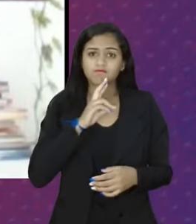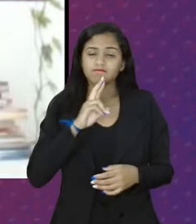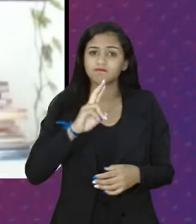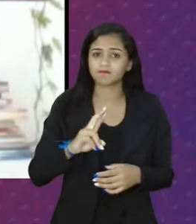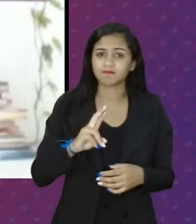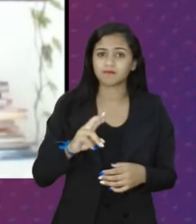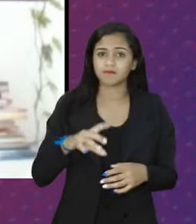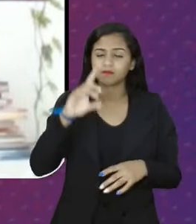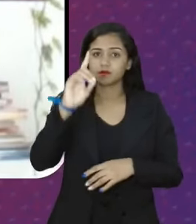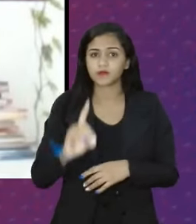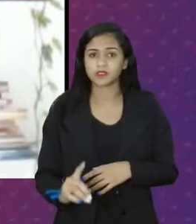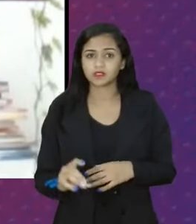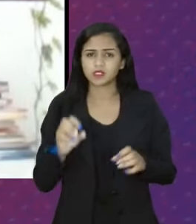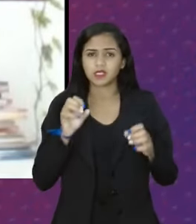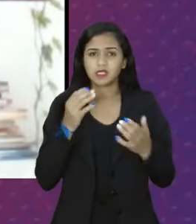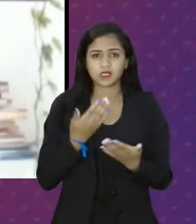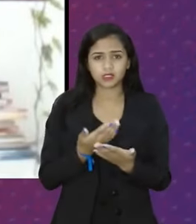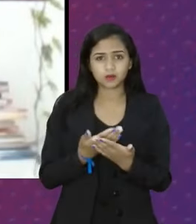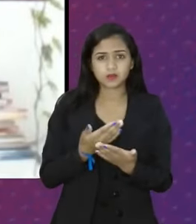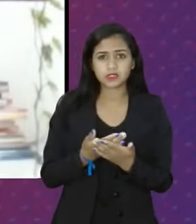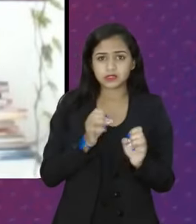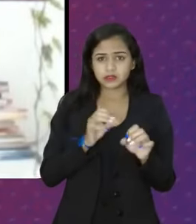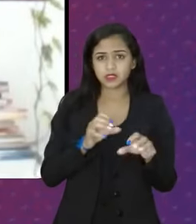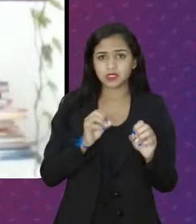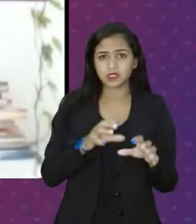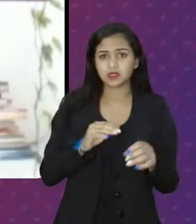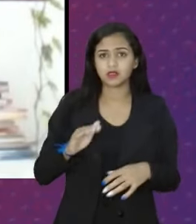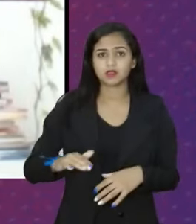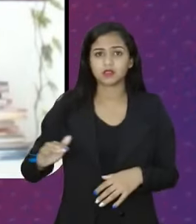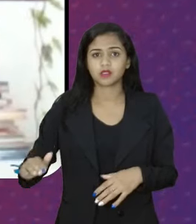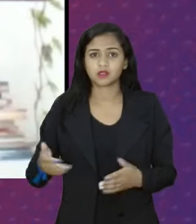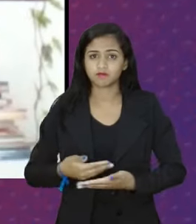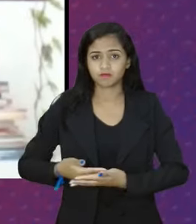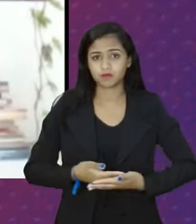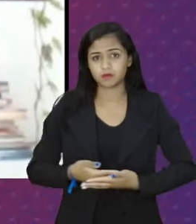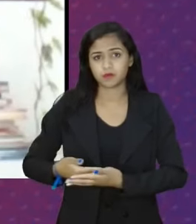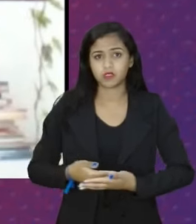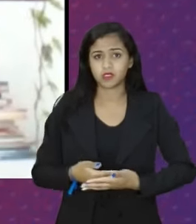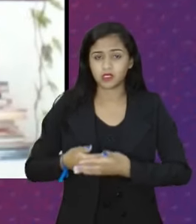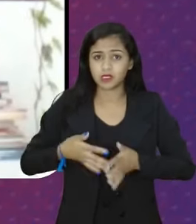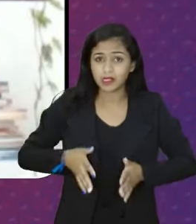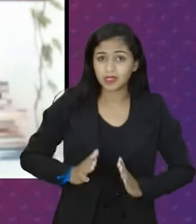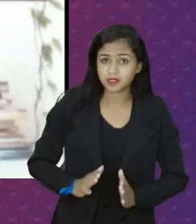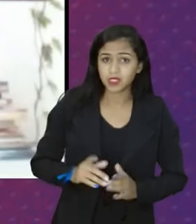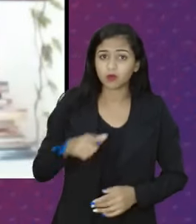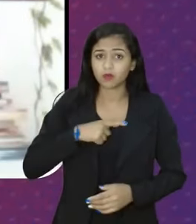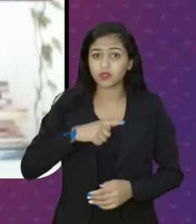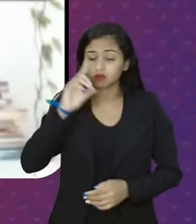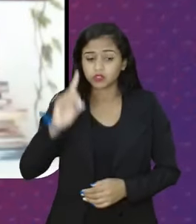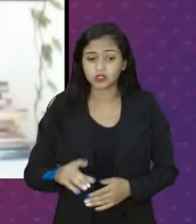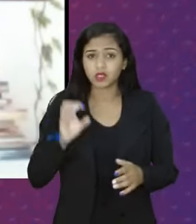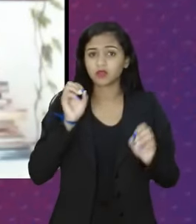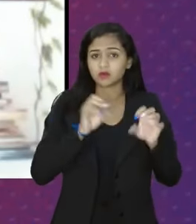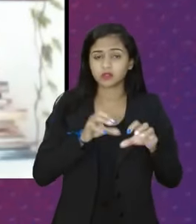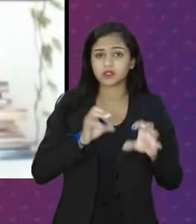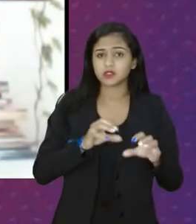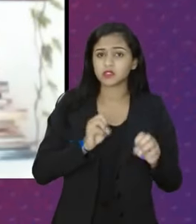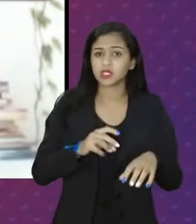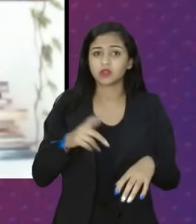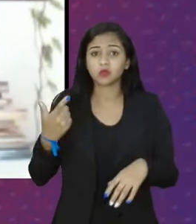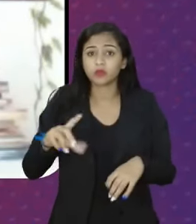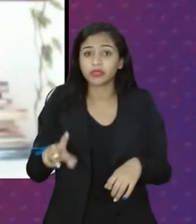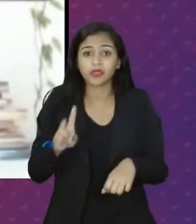o direito à educação que a criança tem desde bebê, desde que nasce, e coloca em insegurança